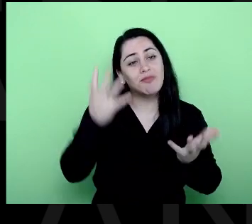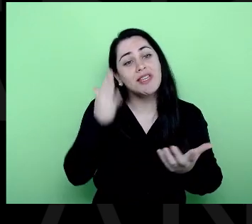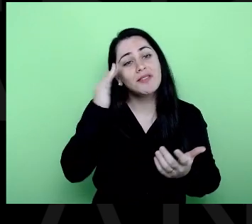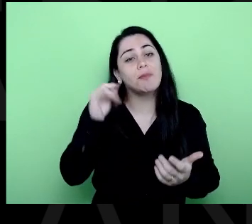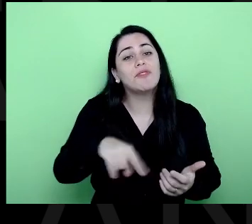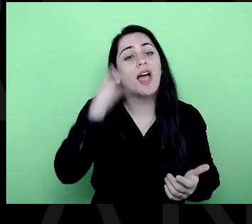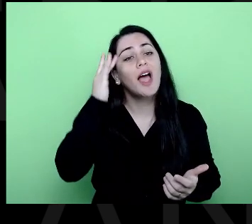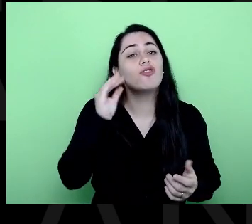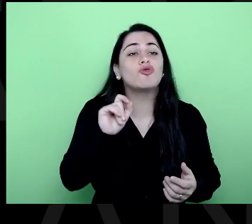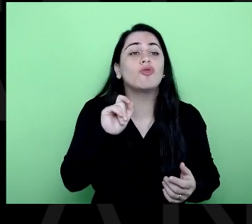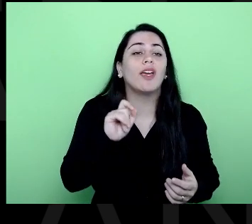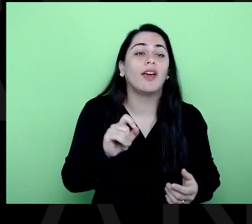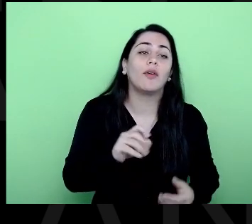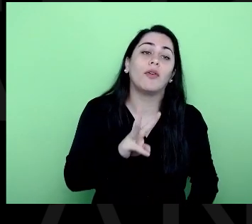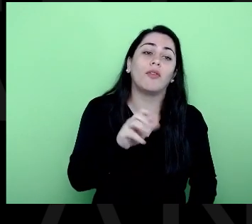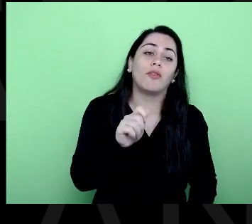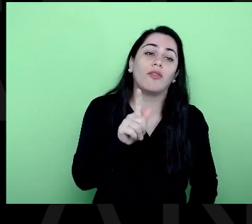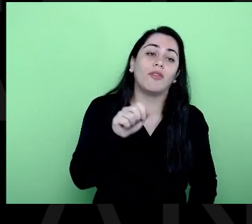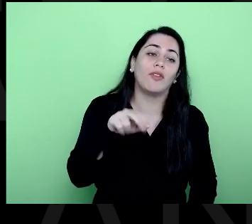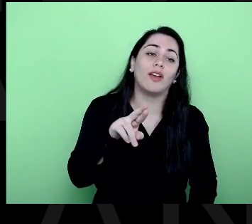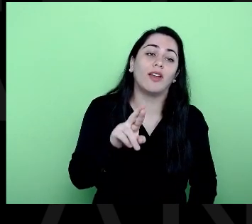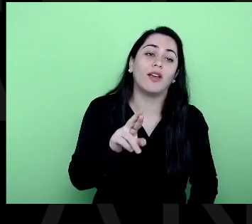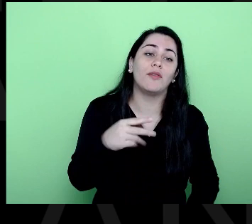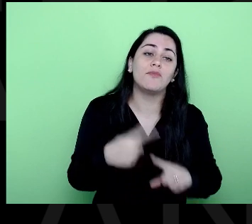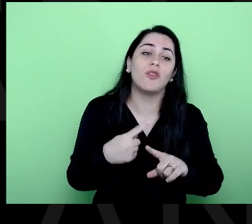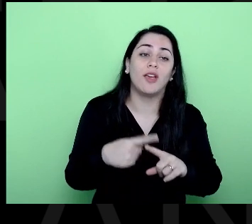em especial o Wagner, porque Maria Tereza está aí, né?